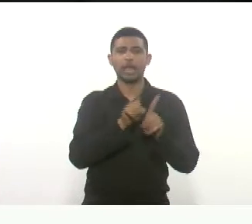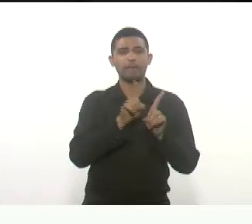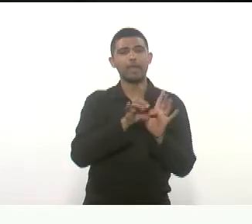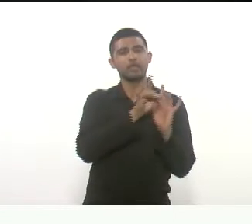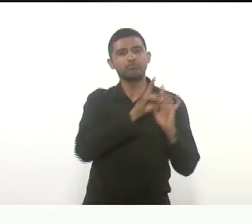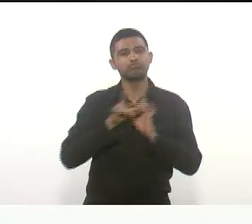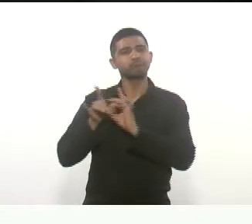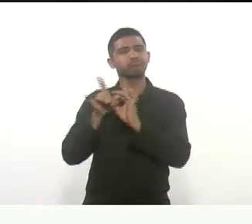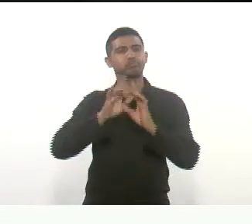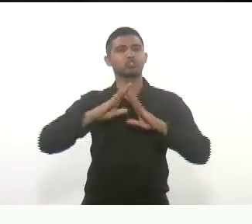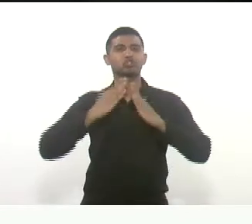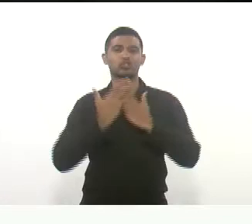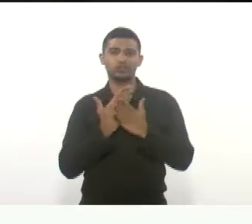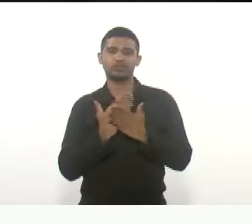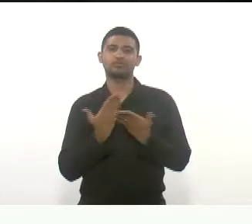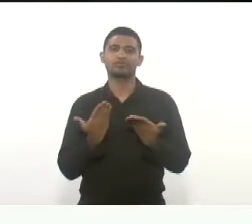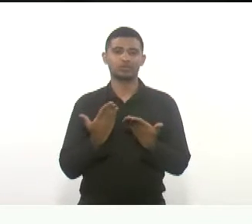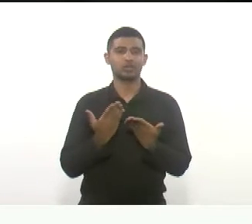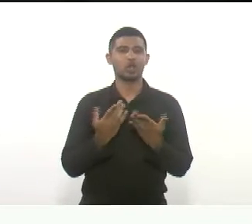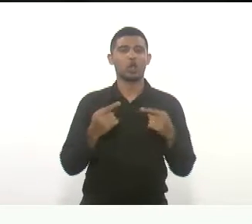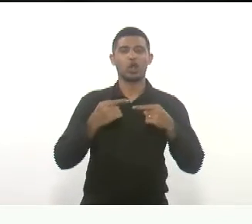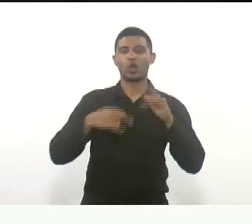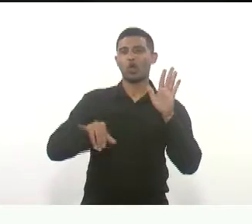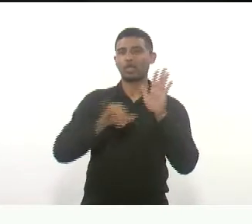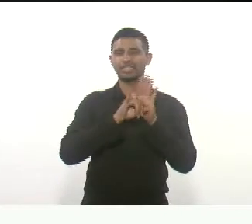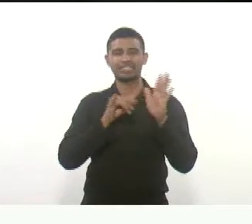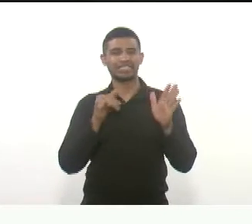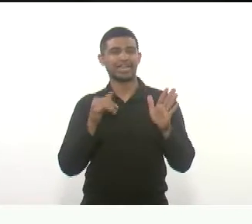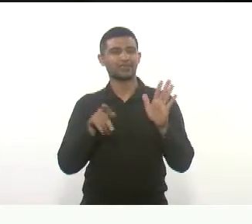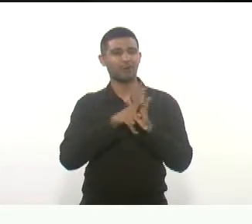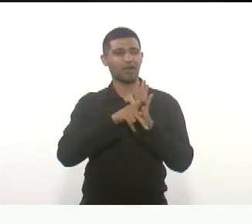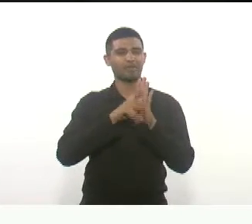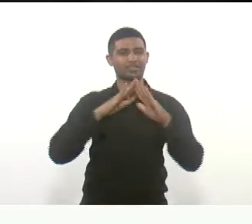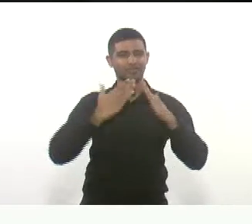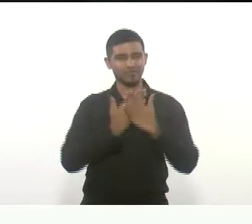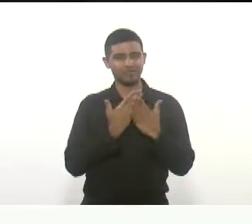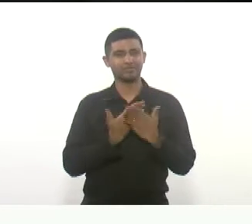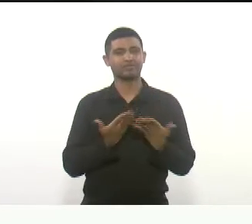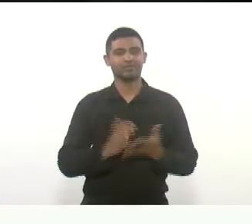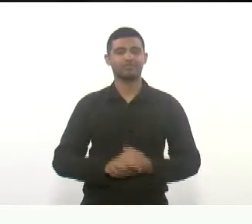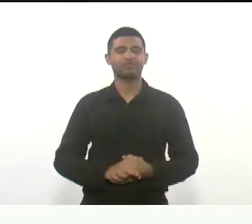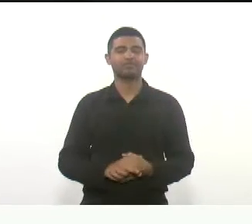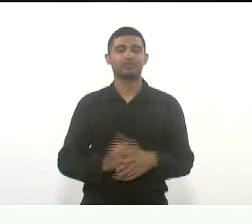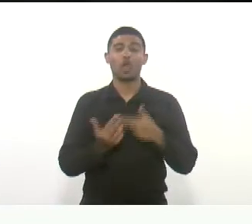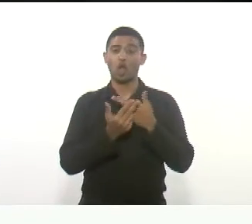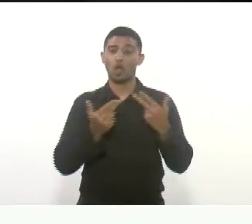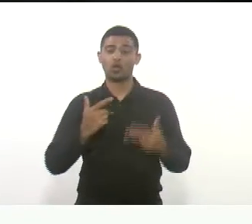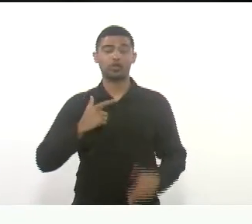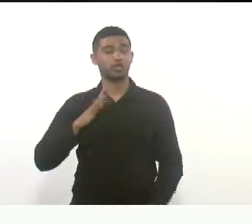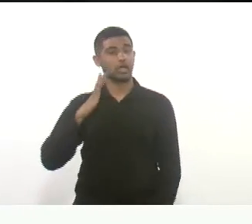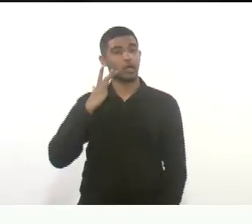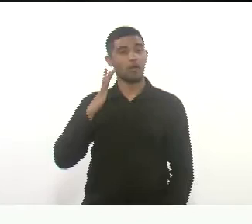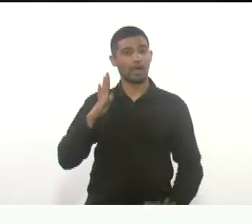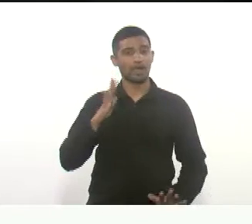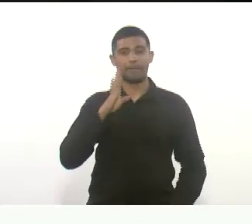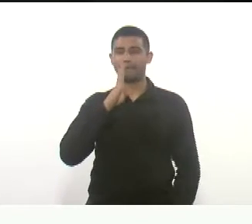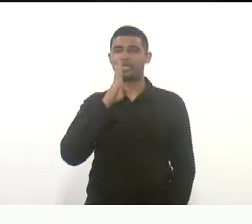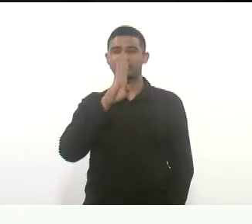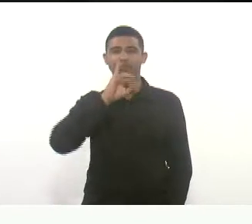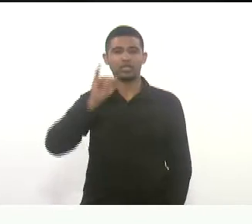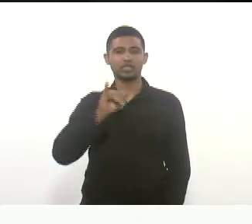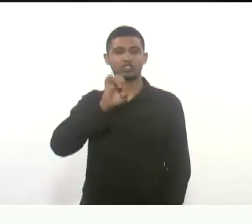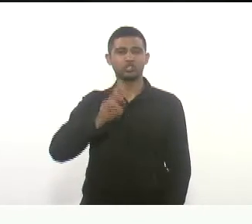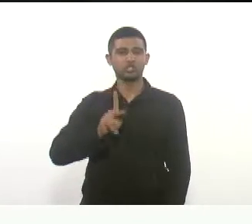própria escola, né, ter a identidade da escola. E uma coisa que acho que, principalmente no caso do GEC, que é